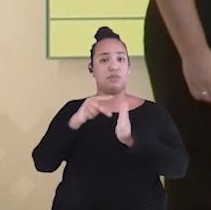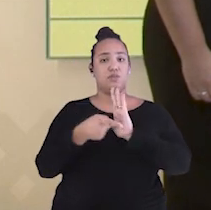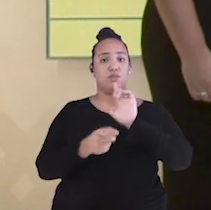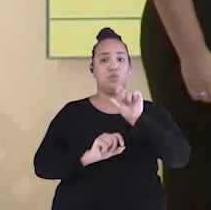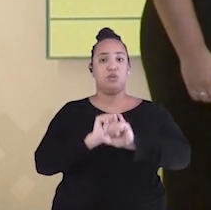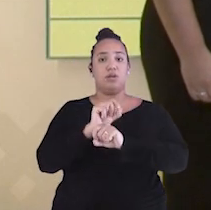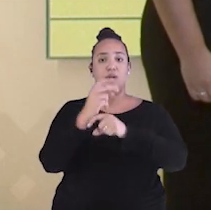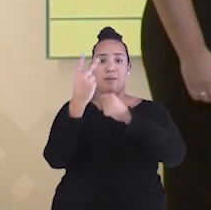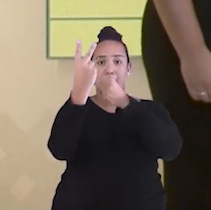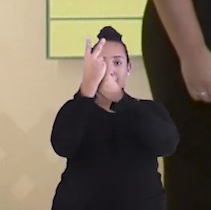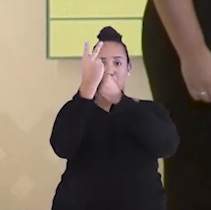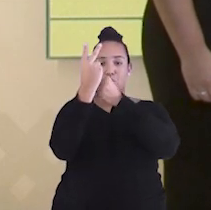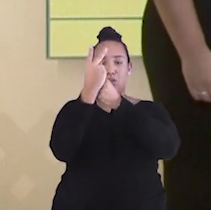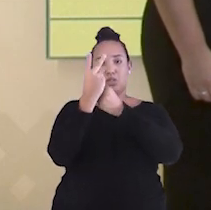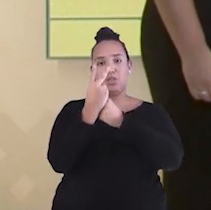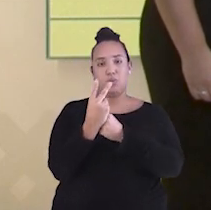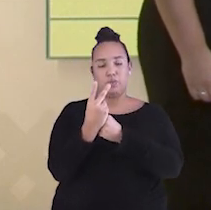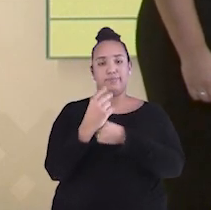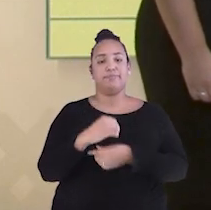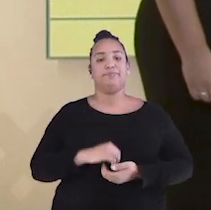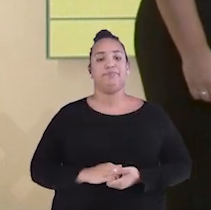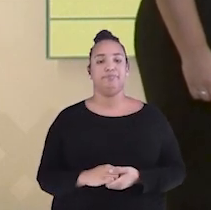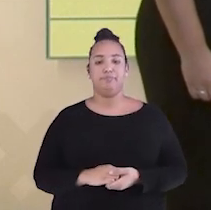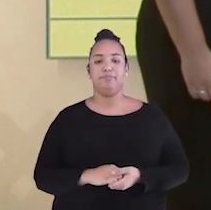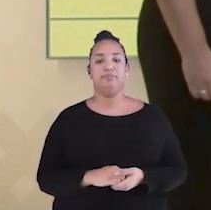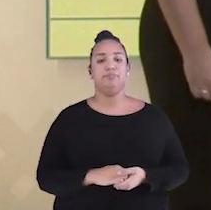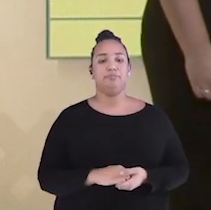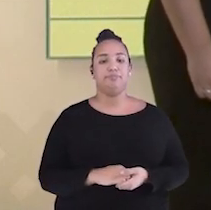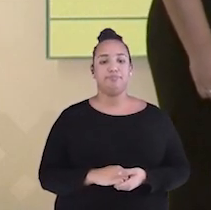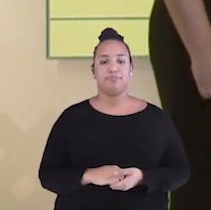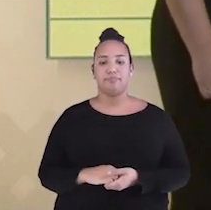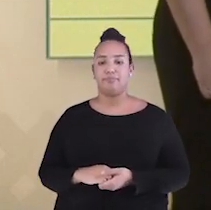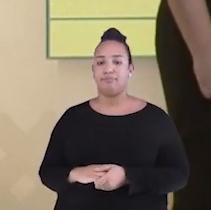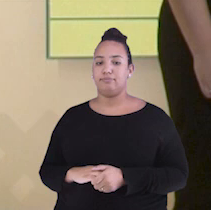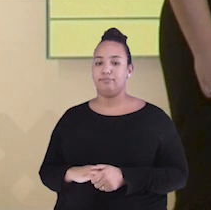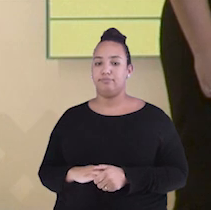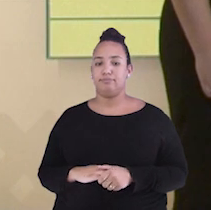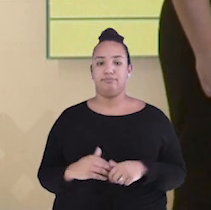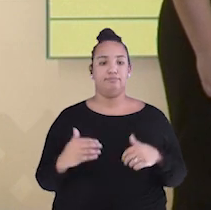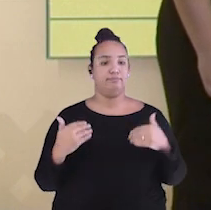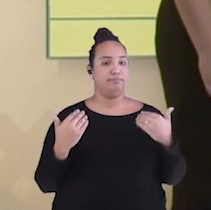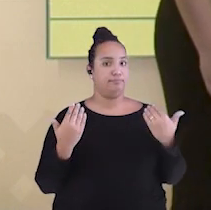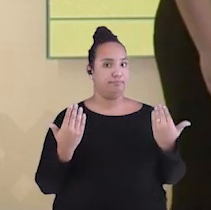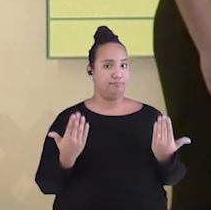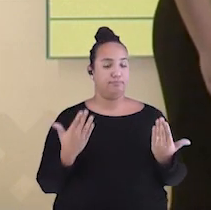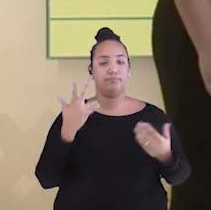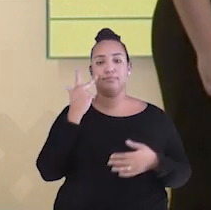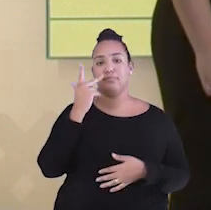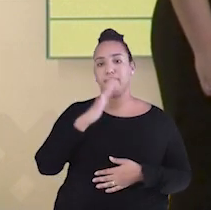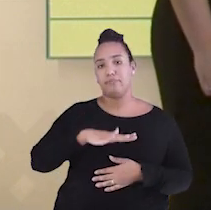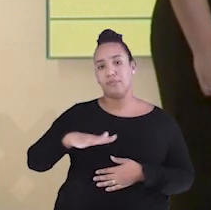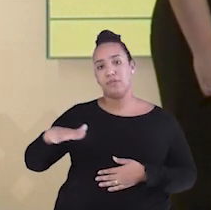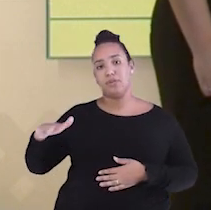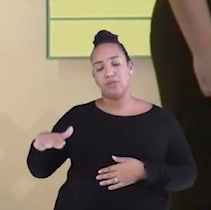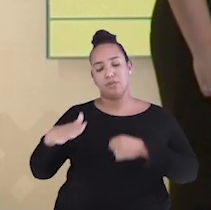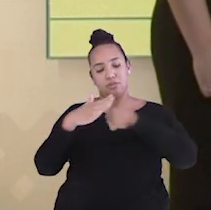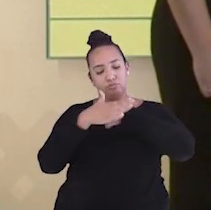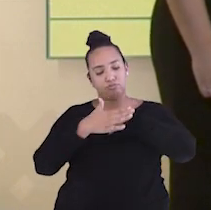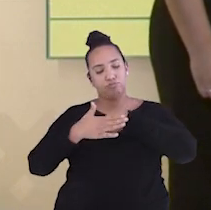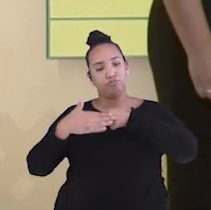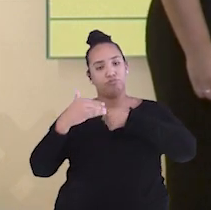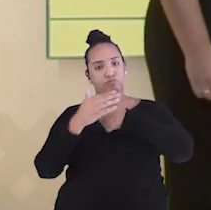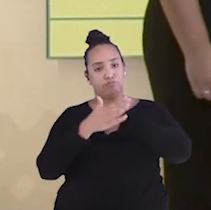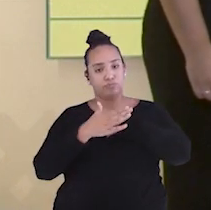a cabeça das más energias. Dessa forma, além de acalentar as crianças,